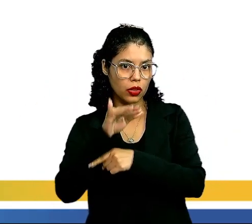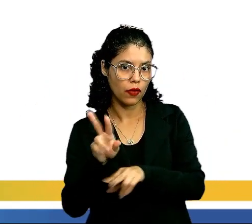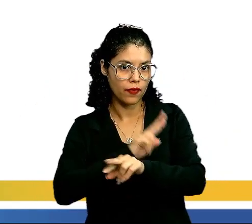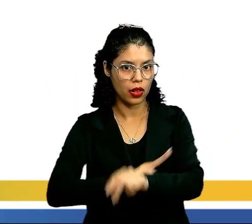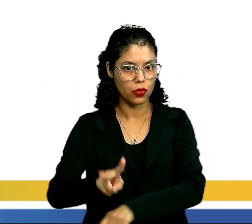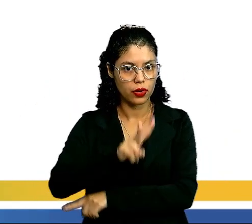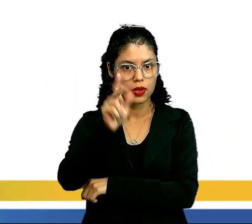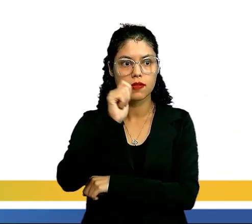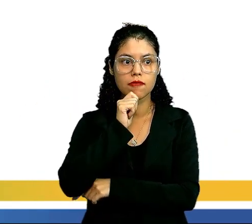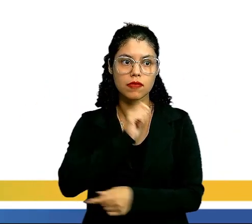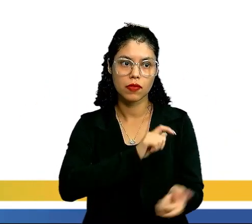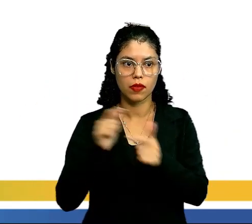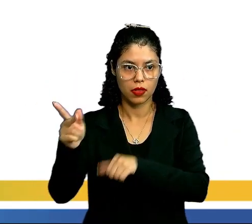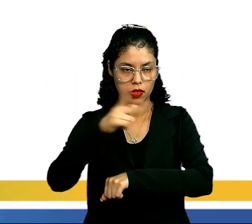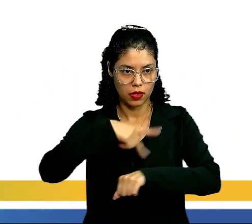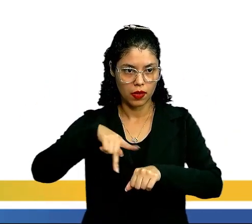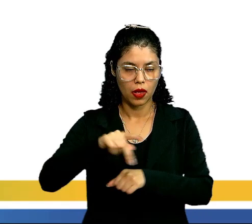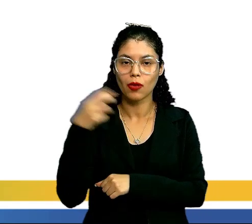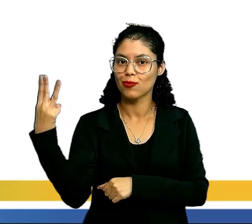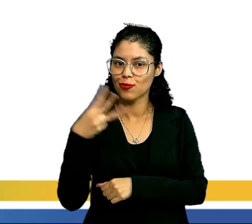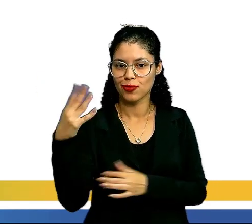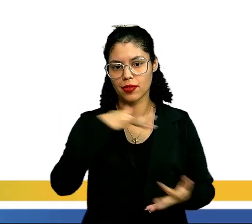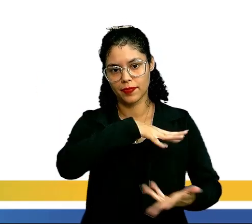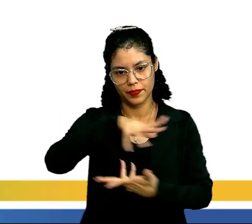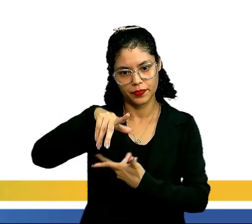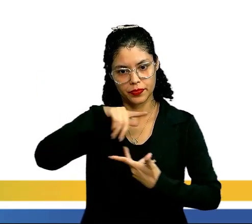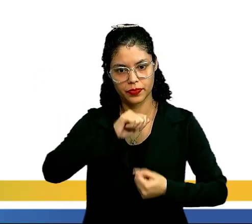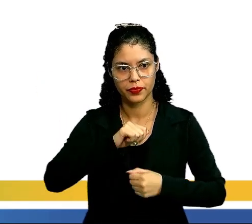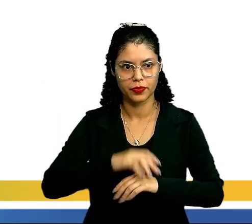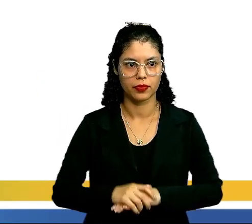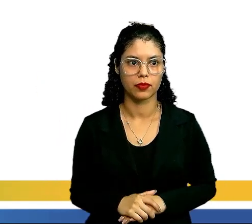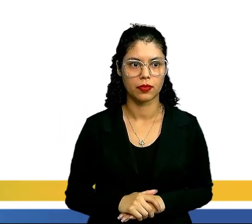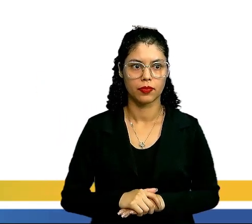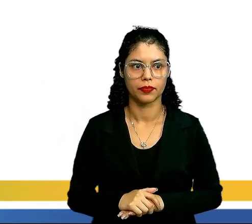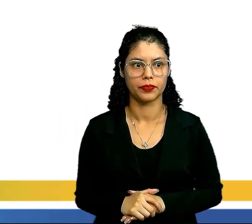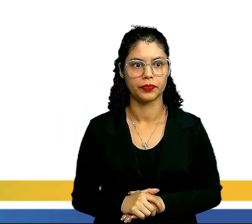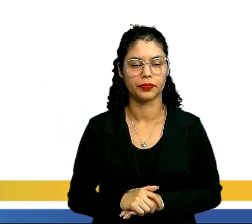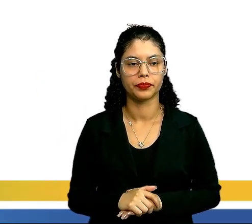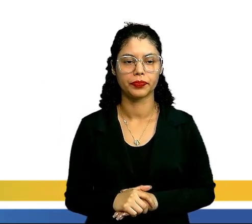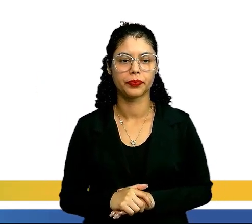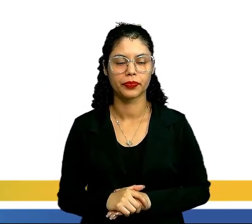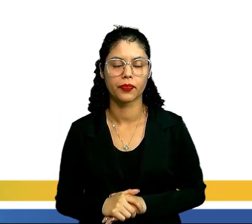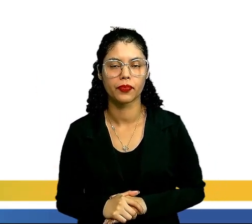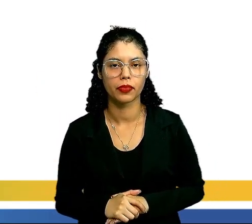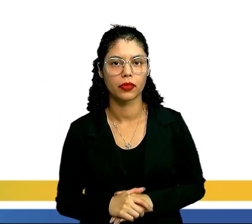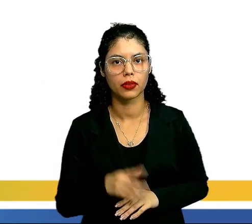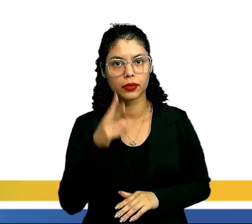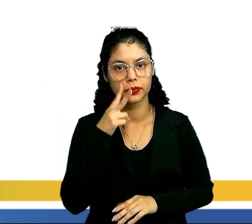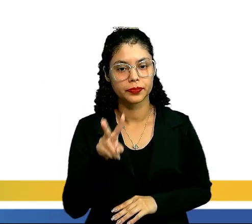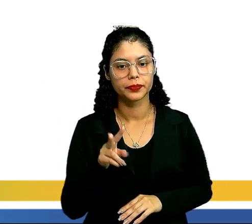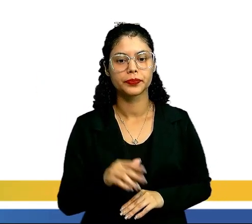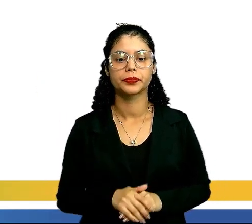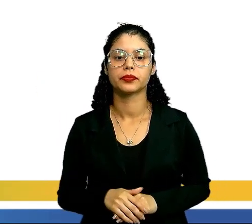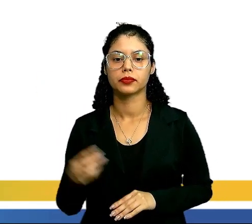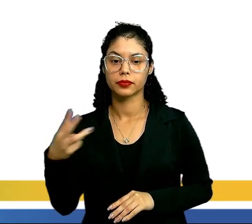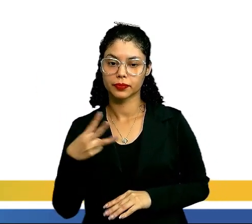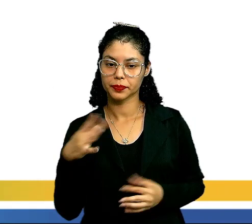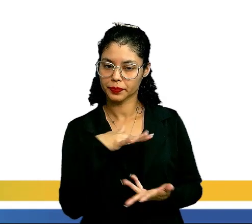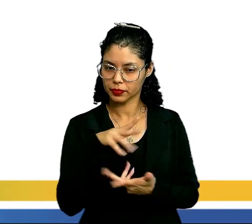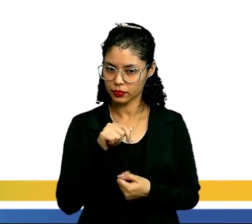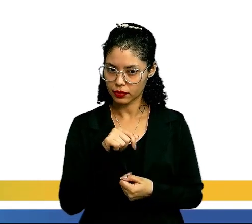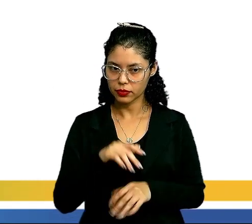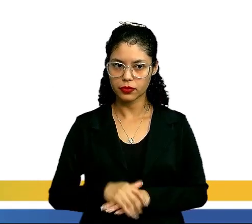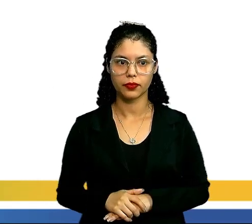Mercator, valoriza as áreas correspondentes aos países. Principalmente, né, a gente viu os países lá do chamado